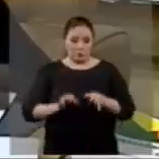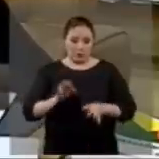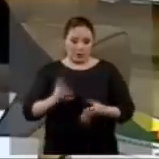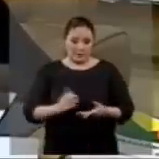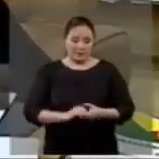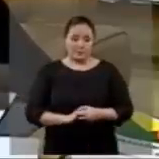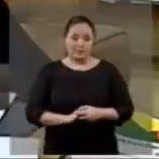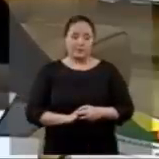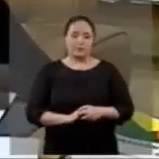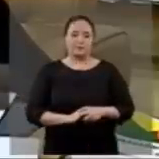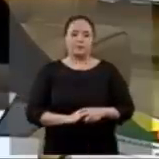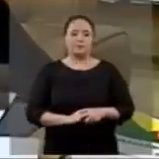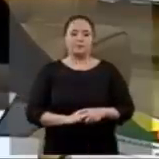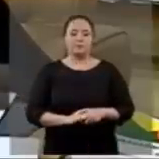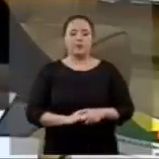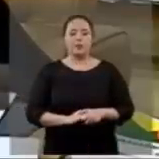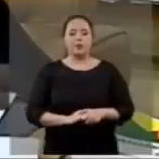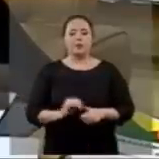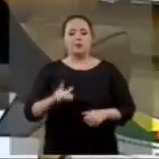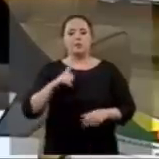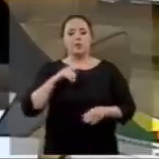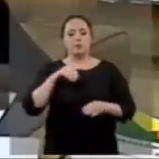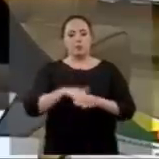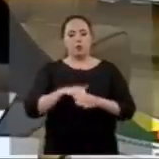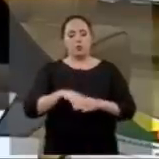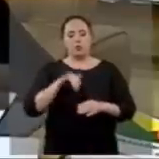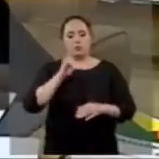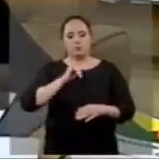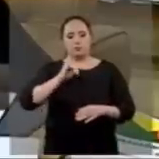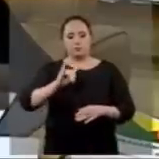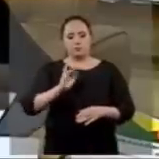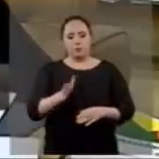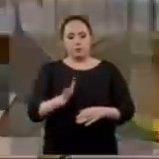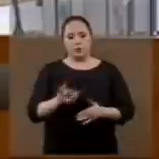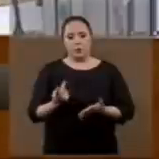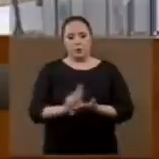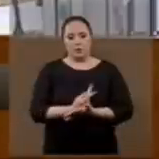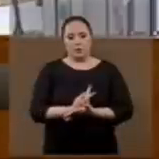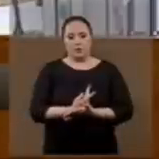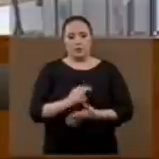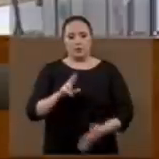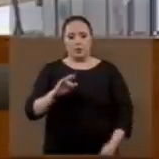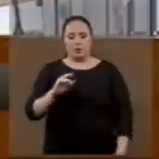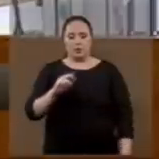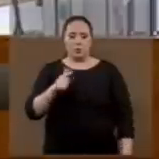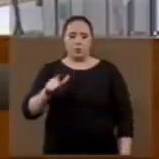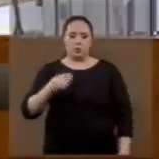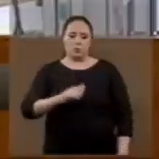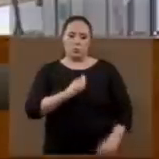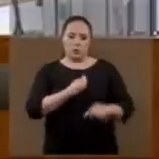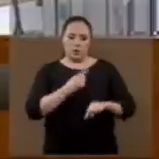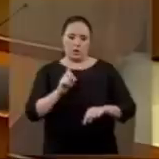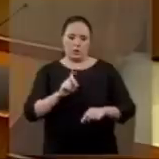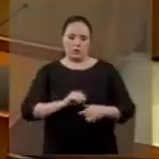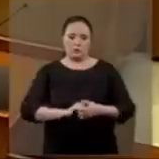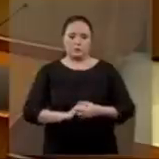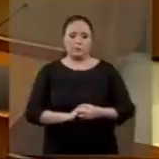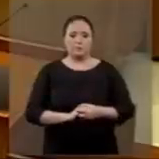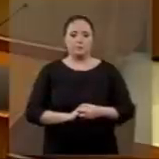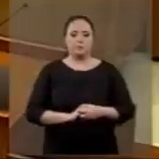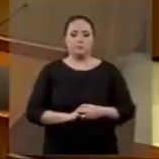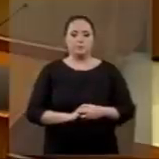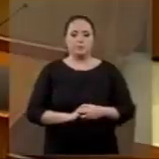Sim, e claro, já com votos... Proferidos não está mais aqui. Nós então, acordamos em torno de um ponto, que